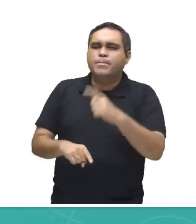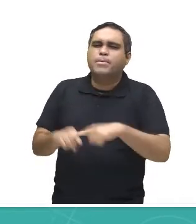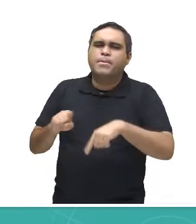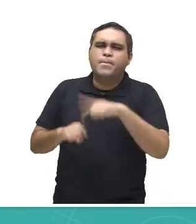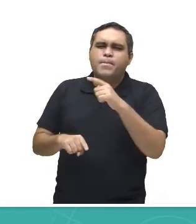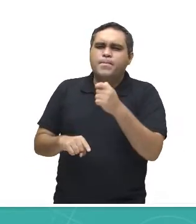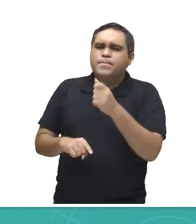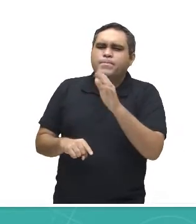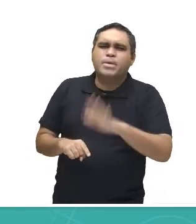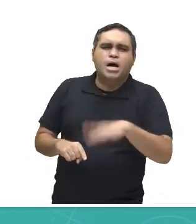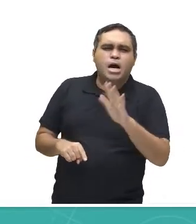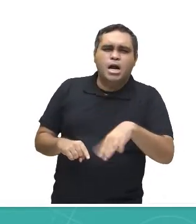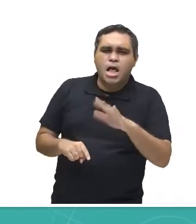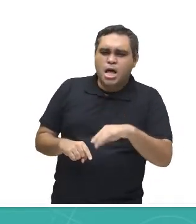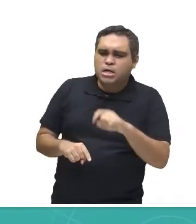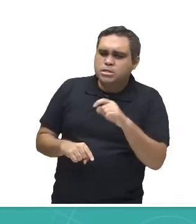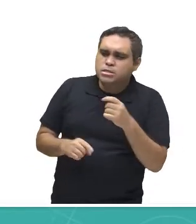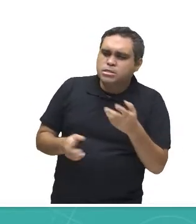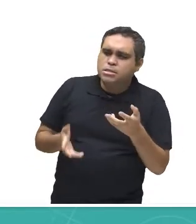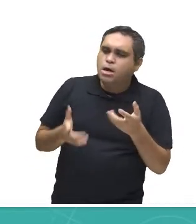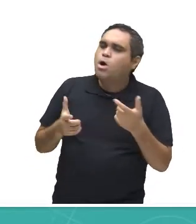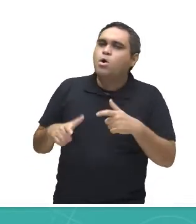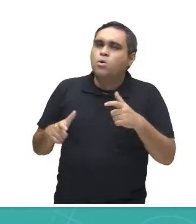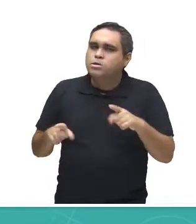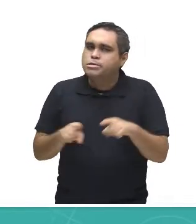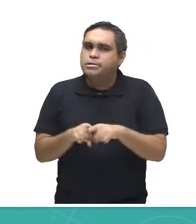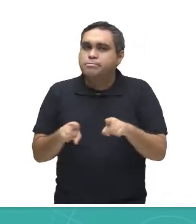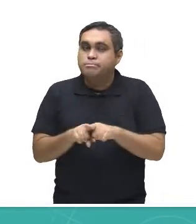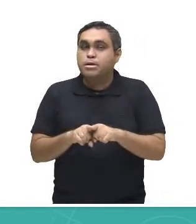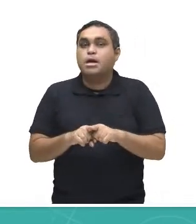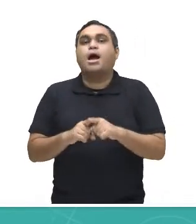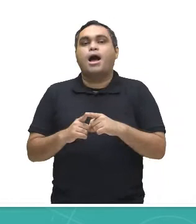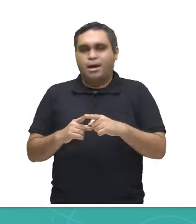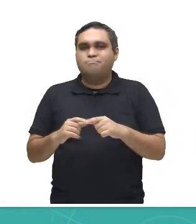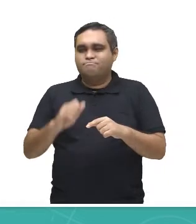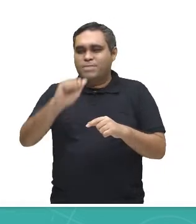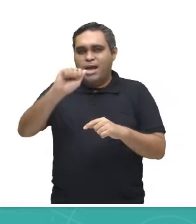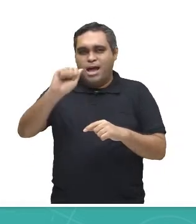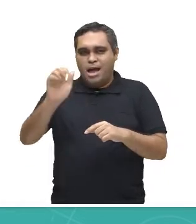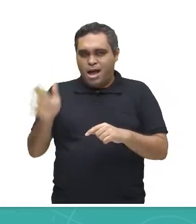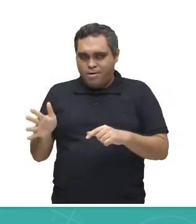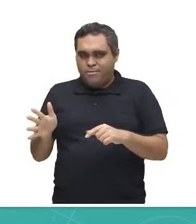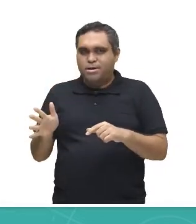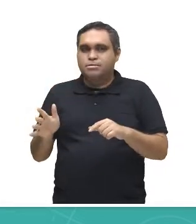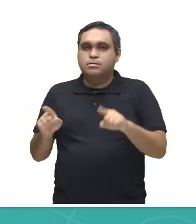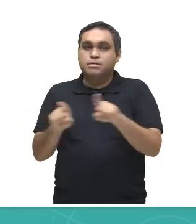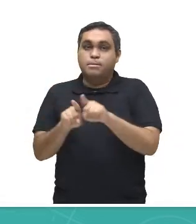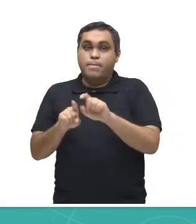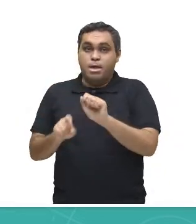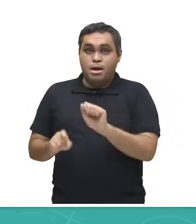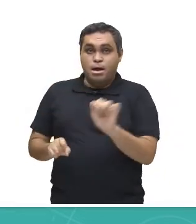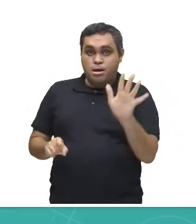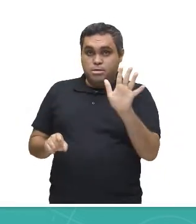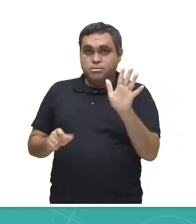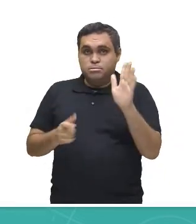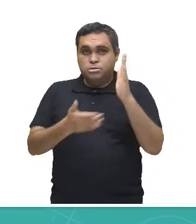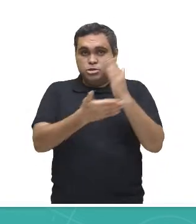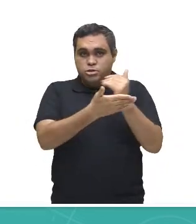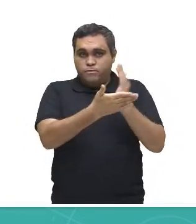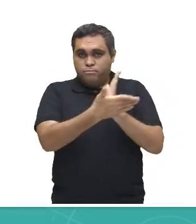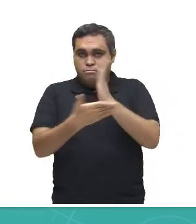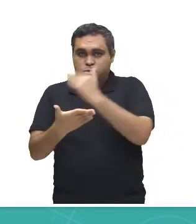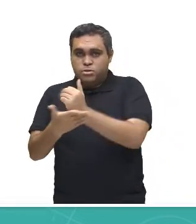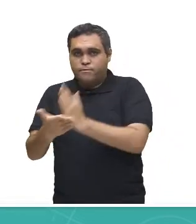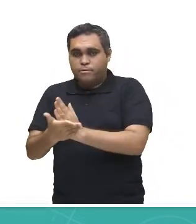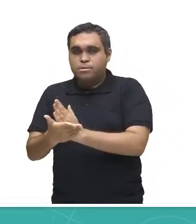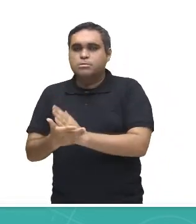é que eles vão ali dividir a África e a Ásia como se fosse um grande bolo. Professora Isabel,